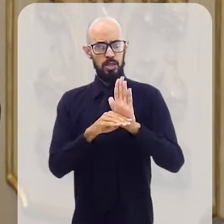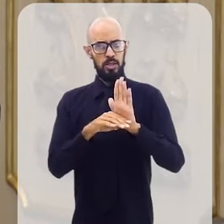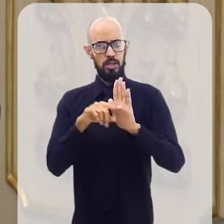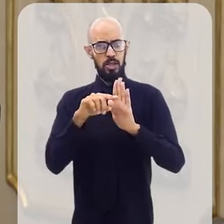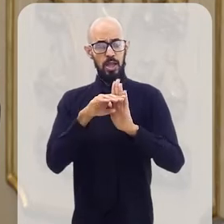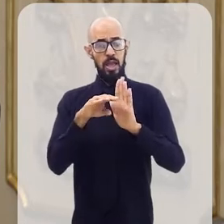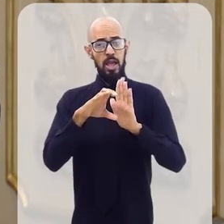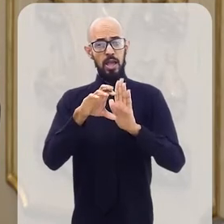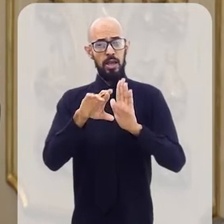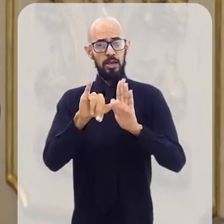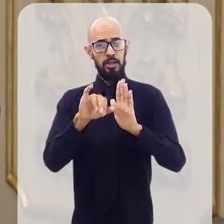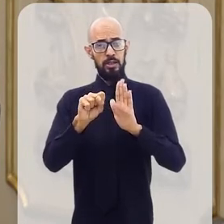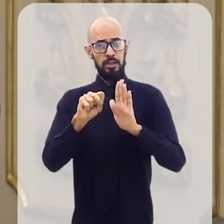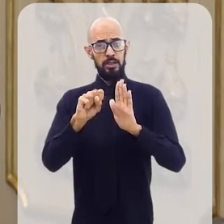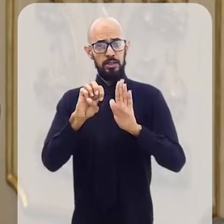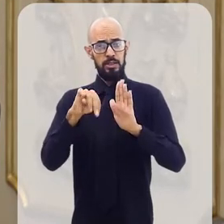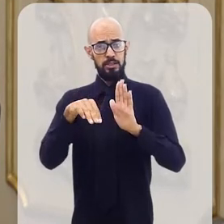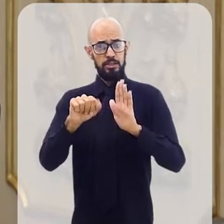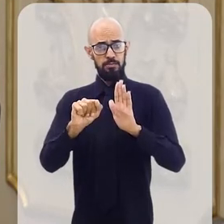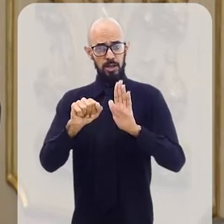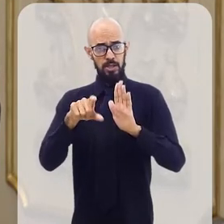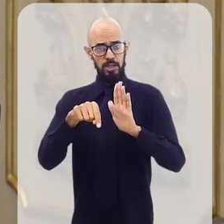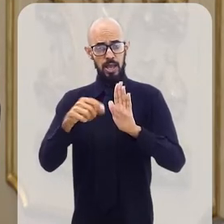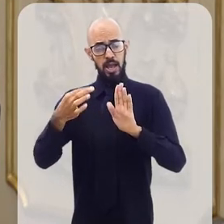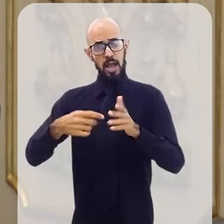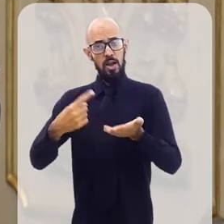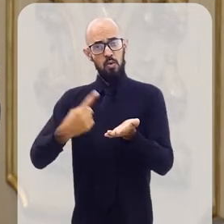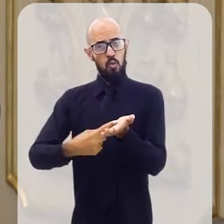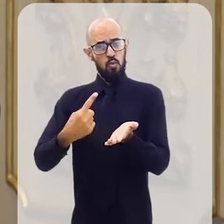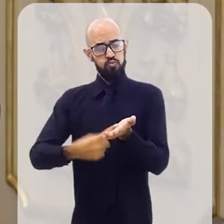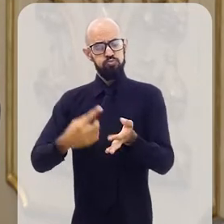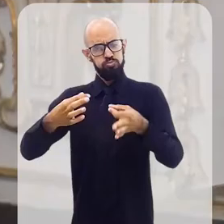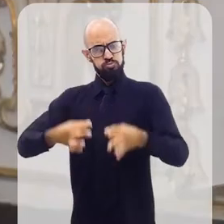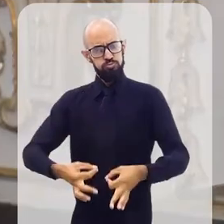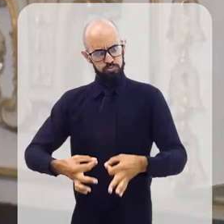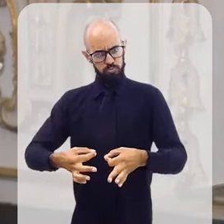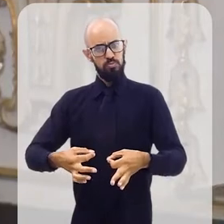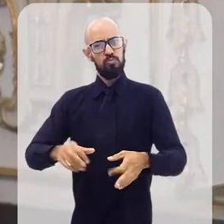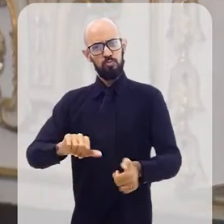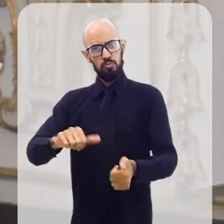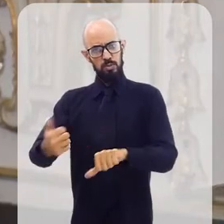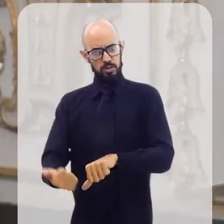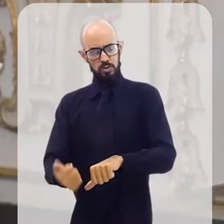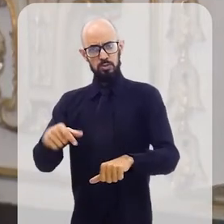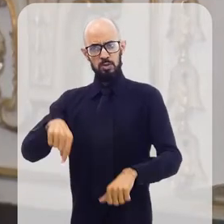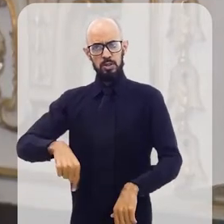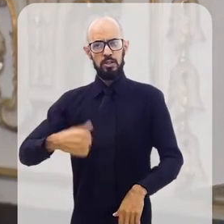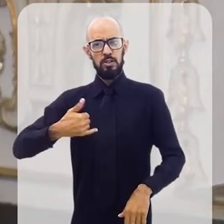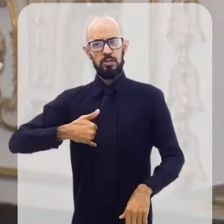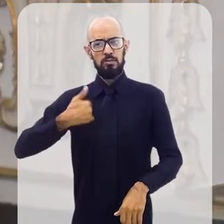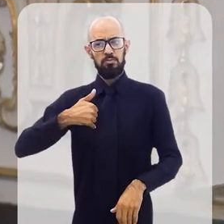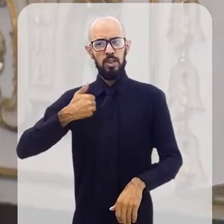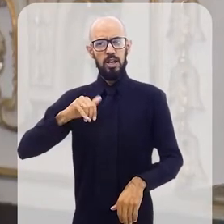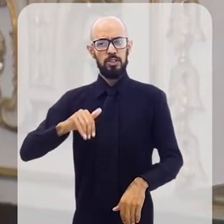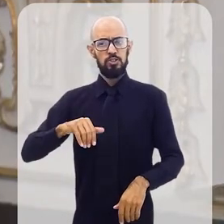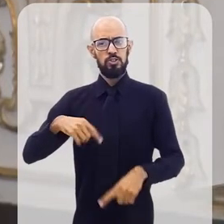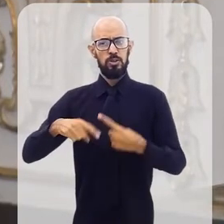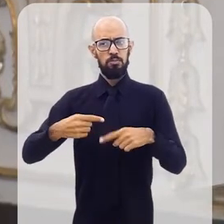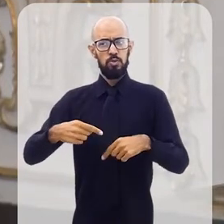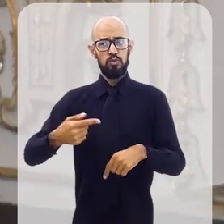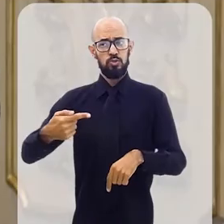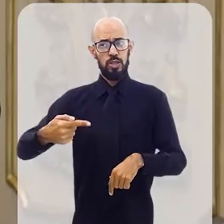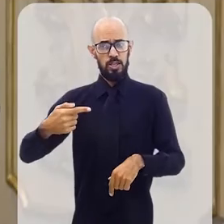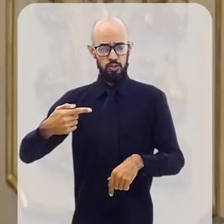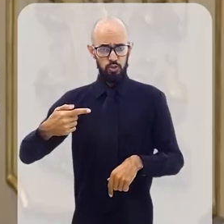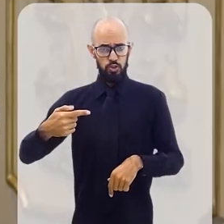ordem seria Crisma confirmação do batismo numa fase mais adulta Aqui no Brasil é